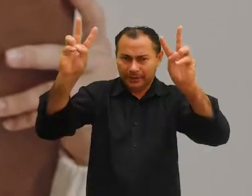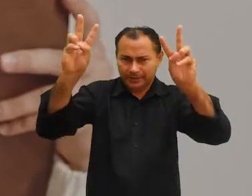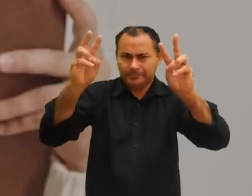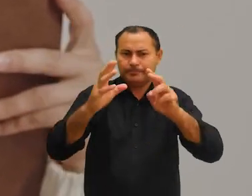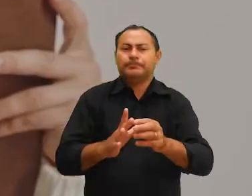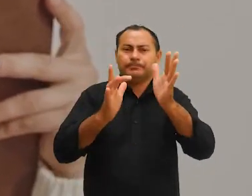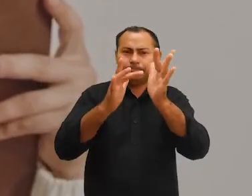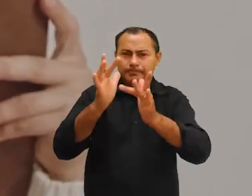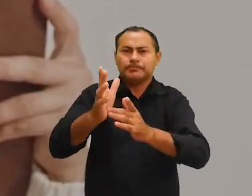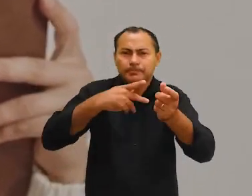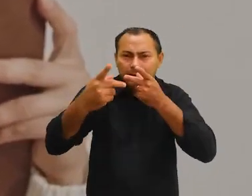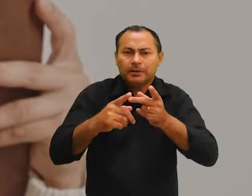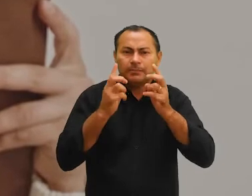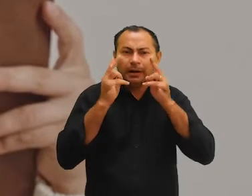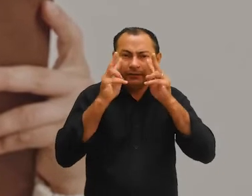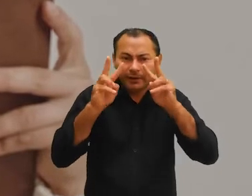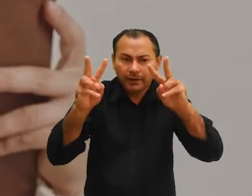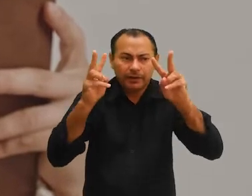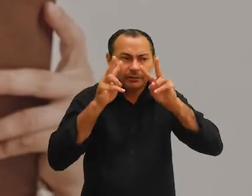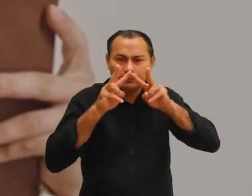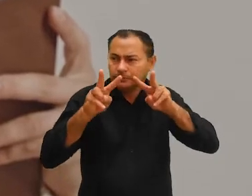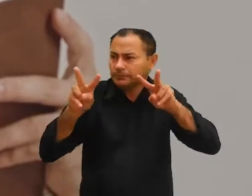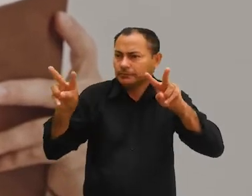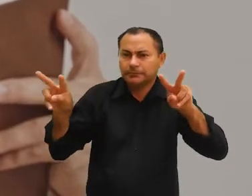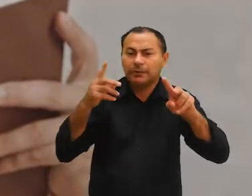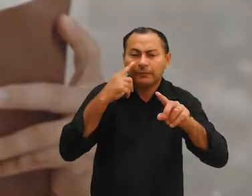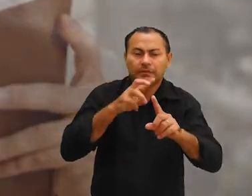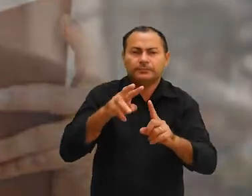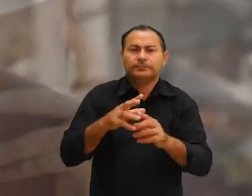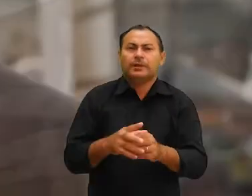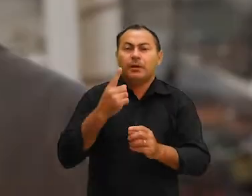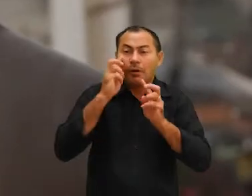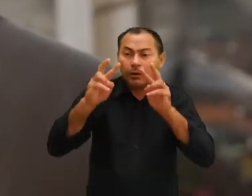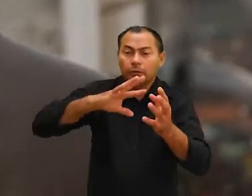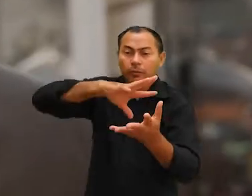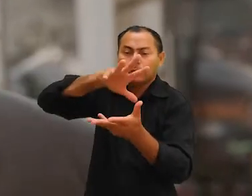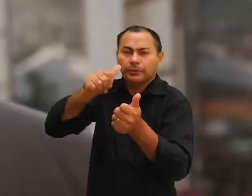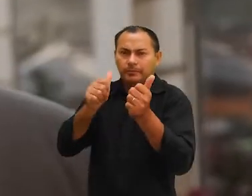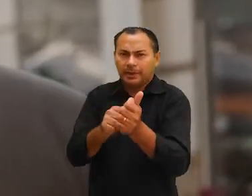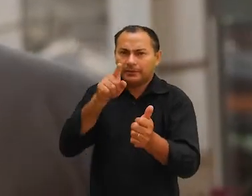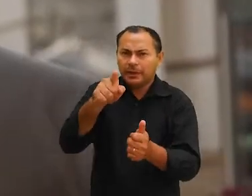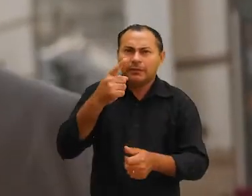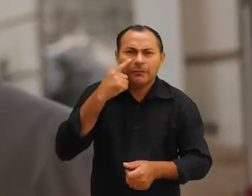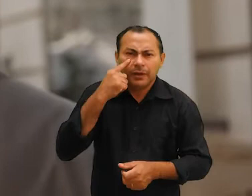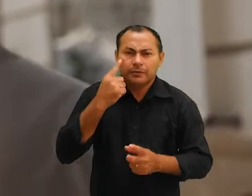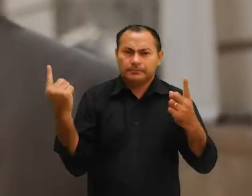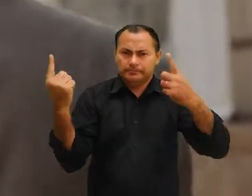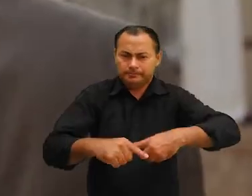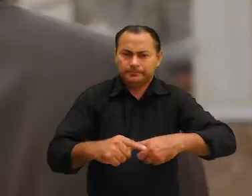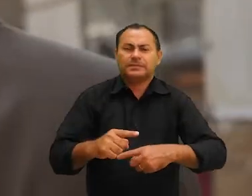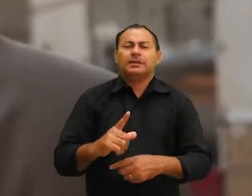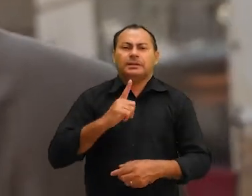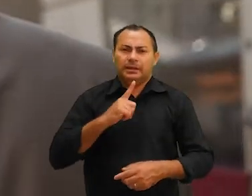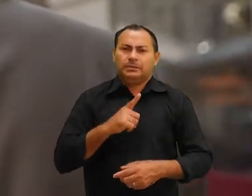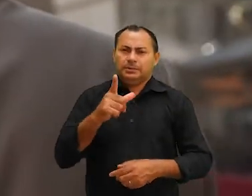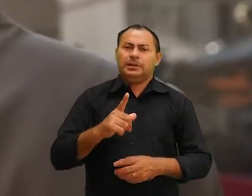bem-aventuranças Jesus está dizendo para olharmos ao redor e olhe o mundo ao seu redor e vejo o